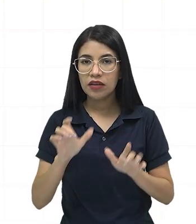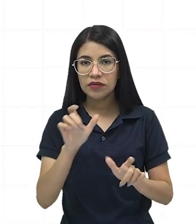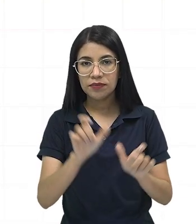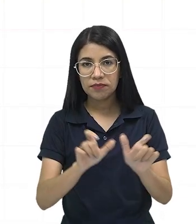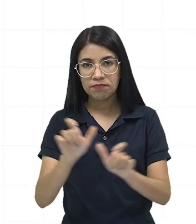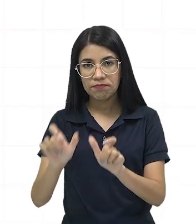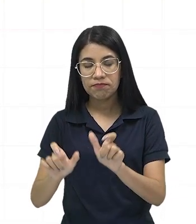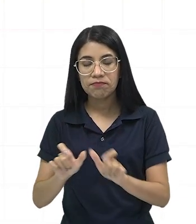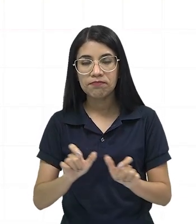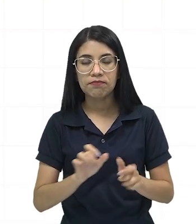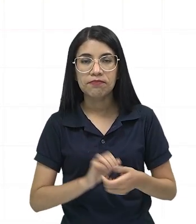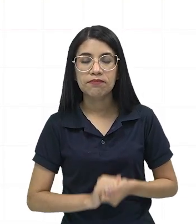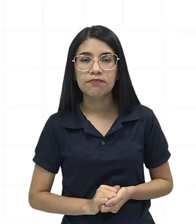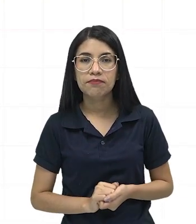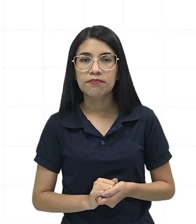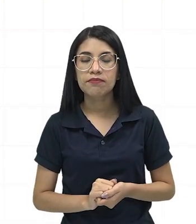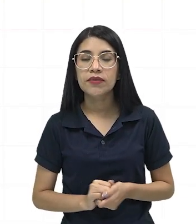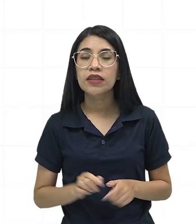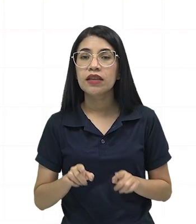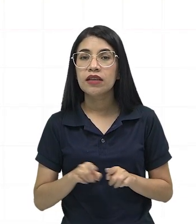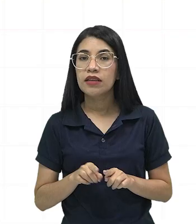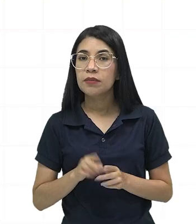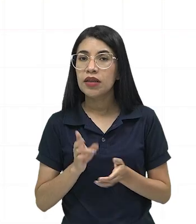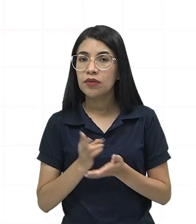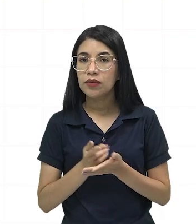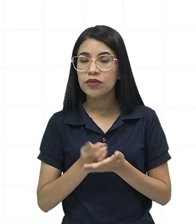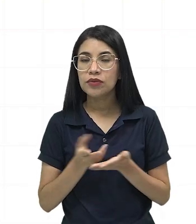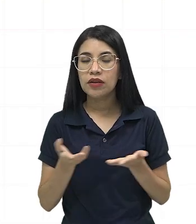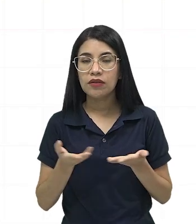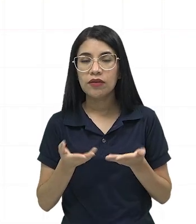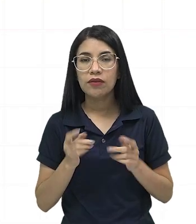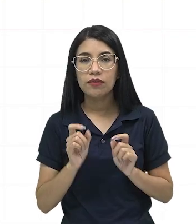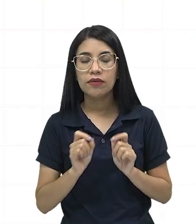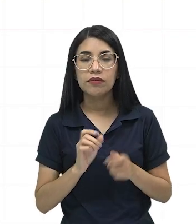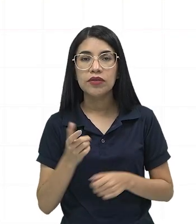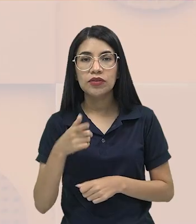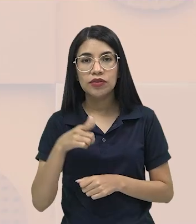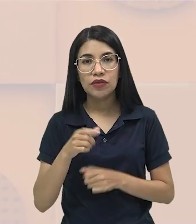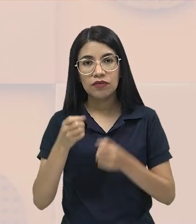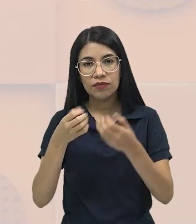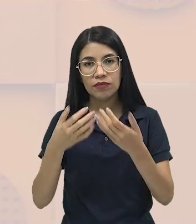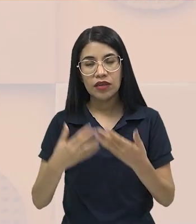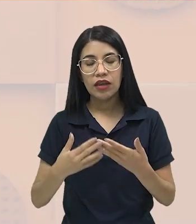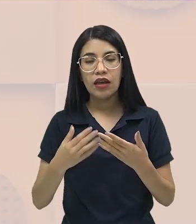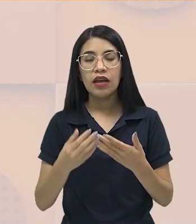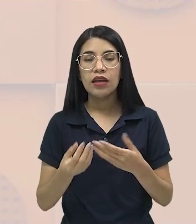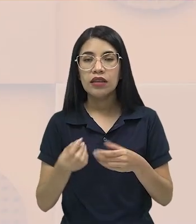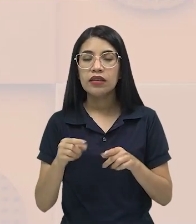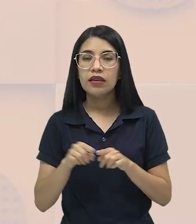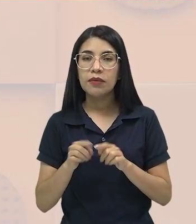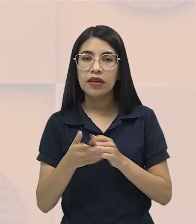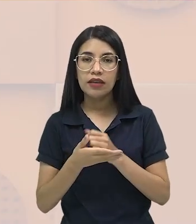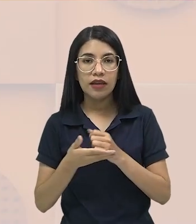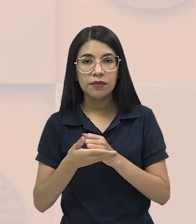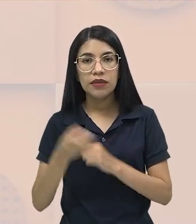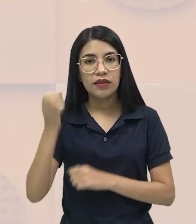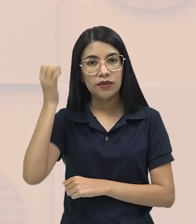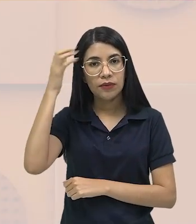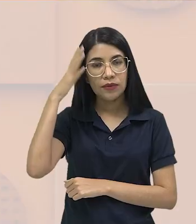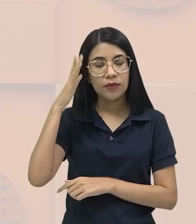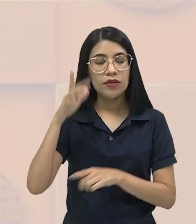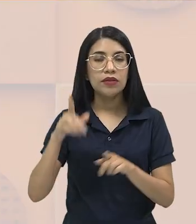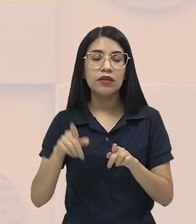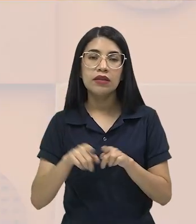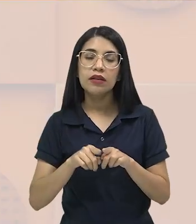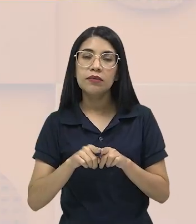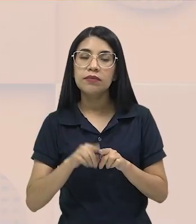individuais. Lembra que essa questão ela está presente, mais uma vez eu vou ressaltar, no iluminismo e também